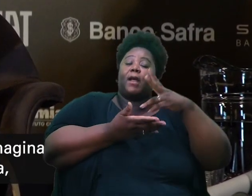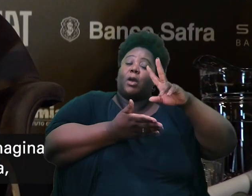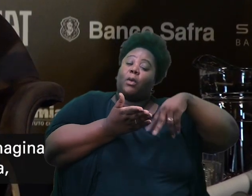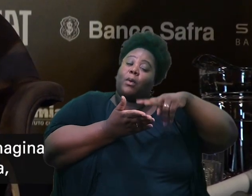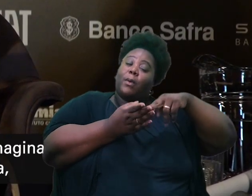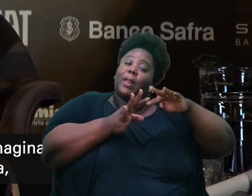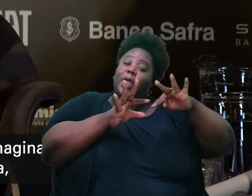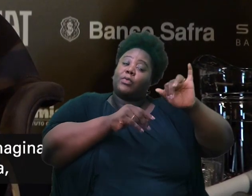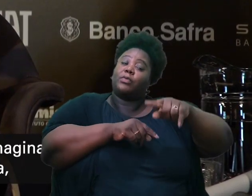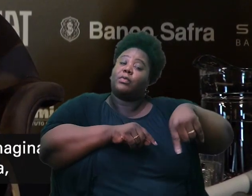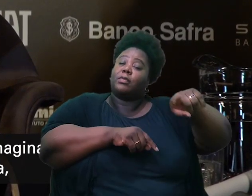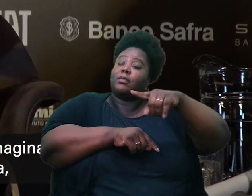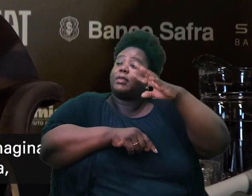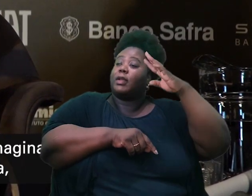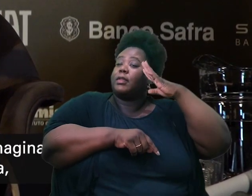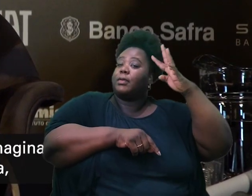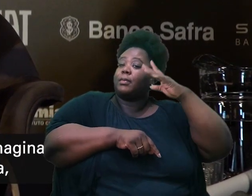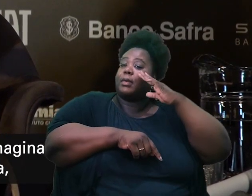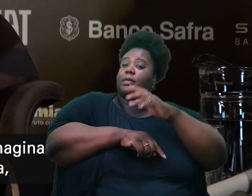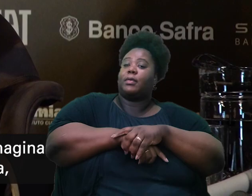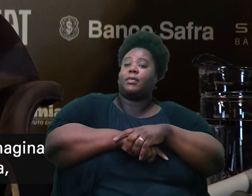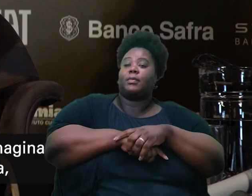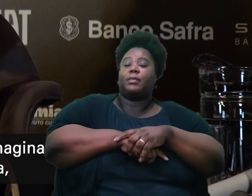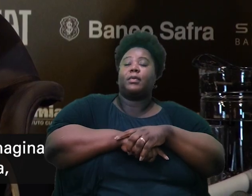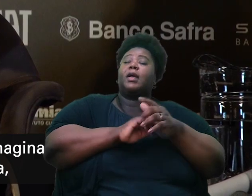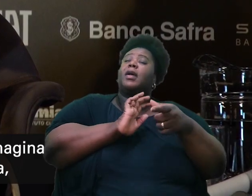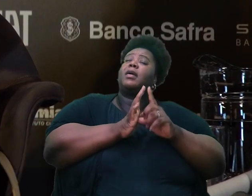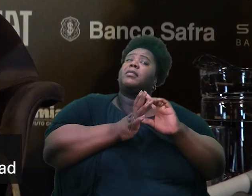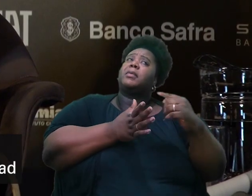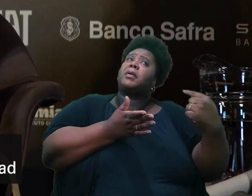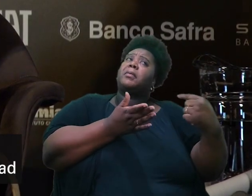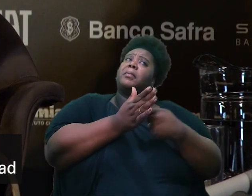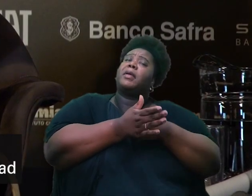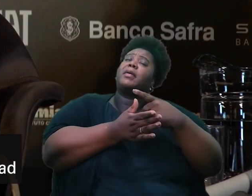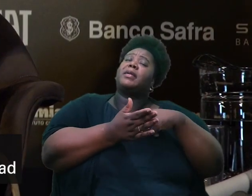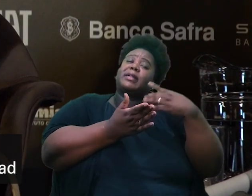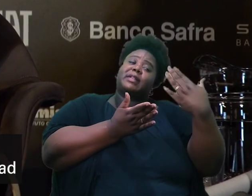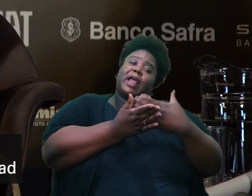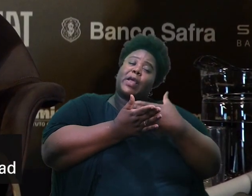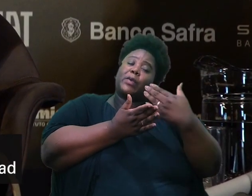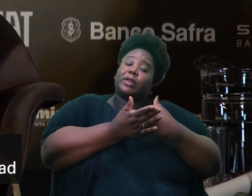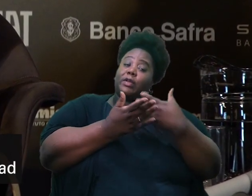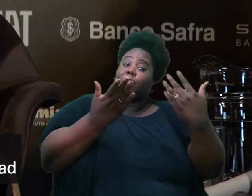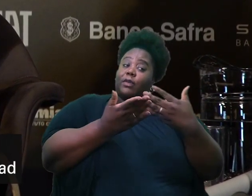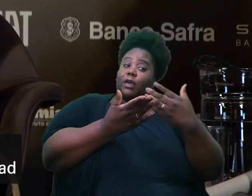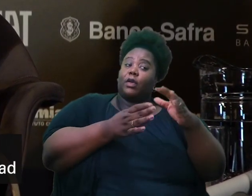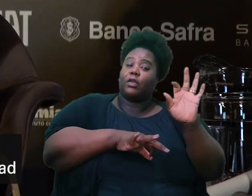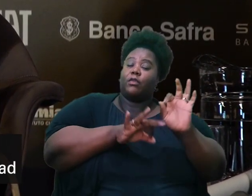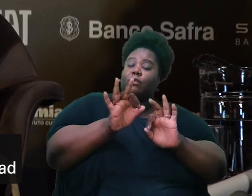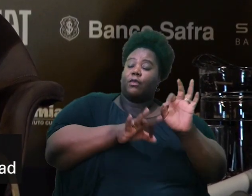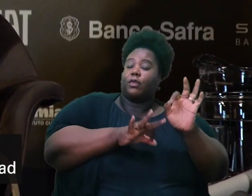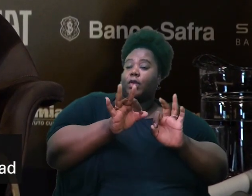tudo que vocês podem imaginar. Outro dia também me perguntava, tem um livro que saiu, foi organizado pelo